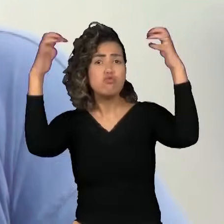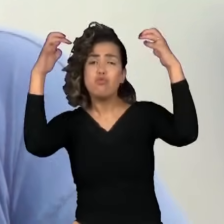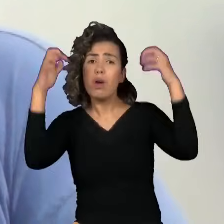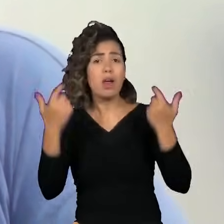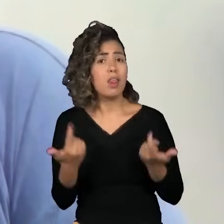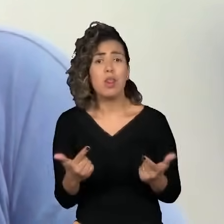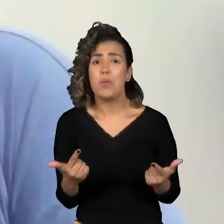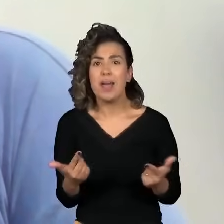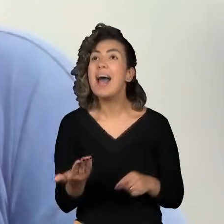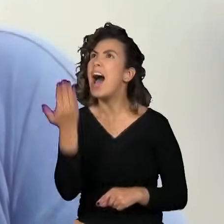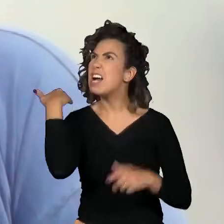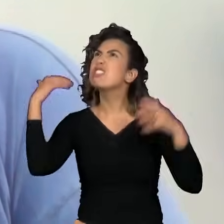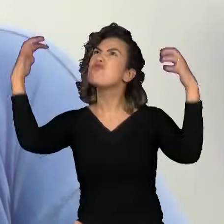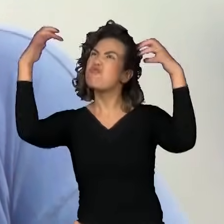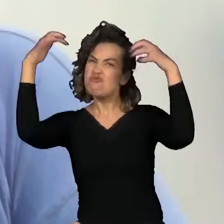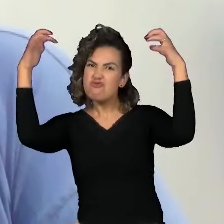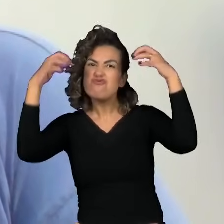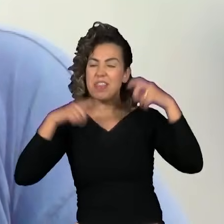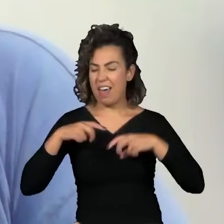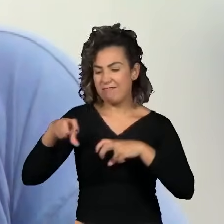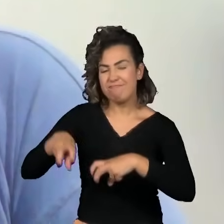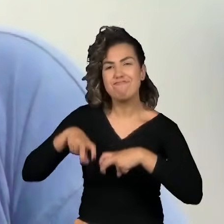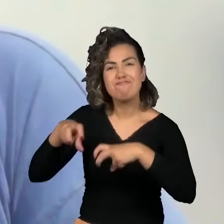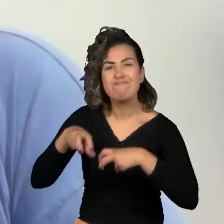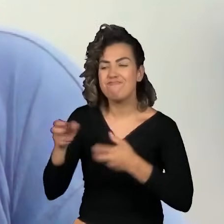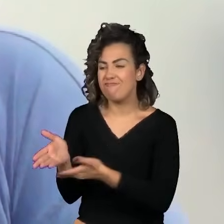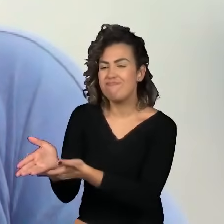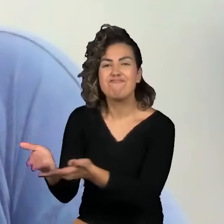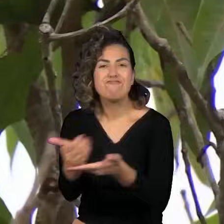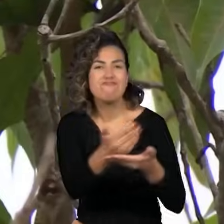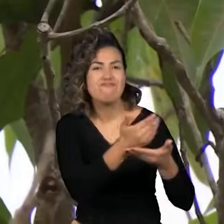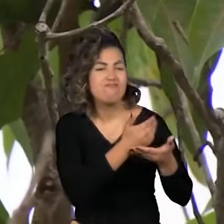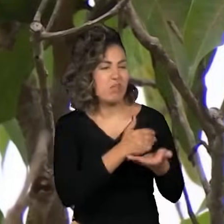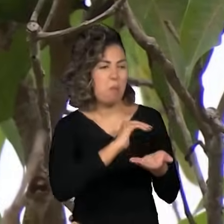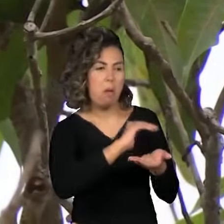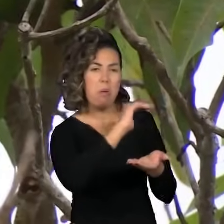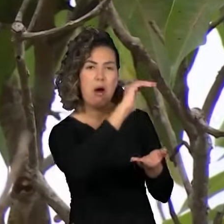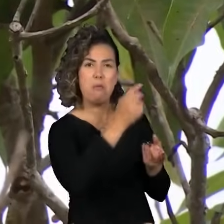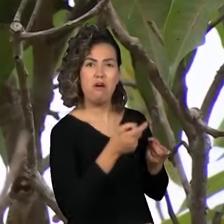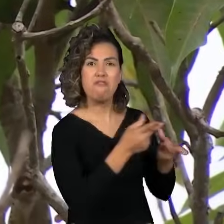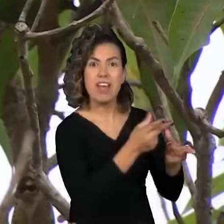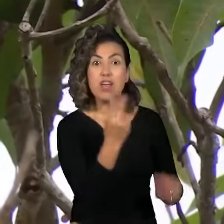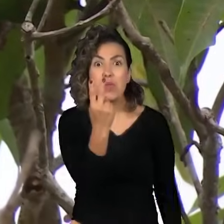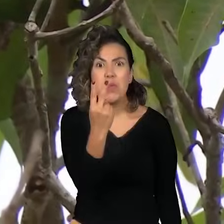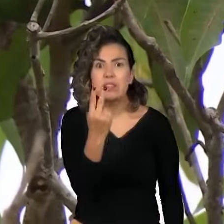regiões que antes conseguiam colher 2 safras de soja, passaram a colher só uma.